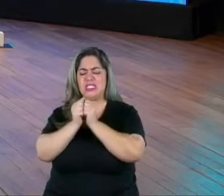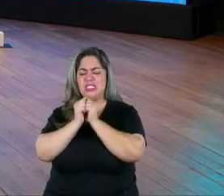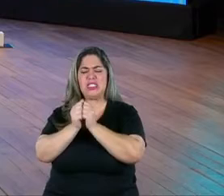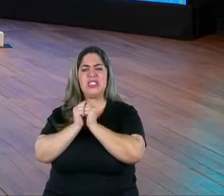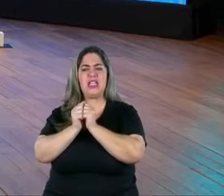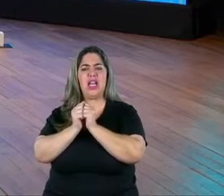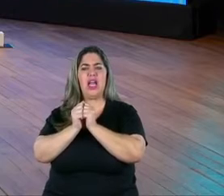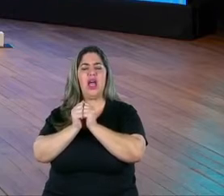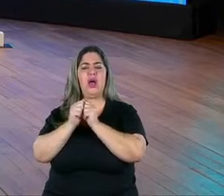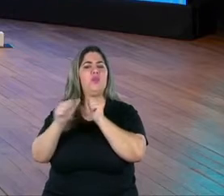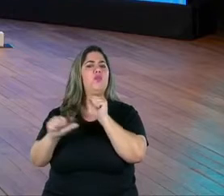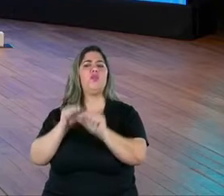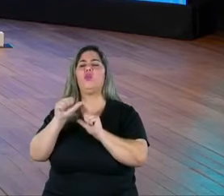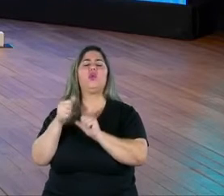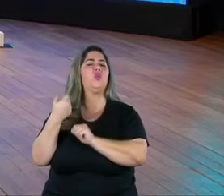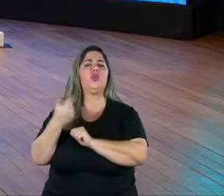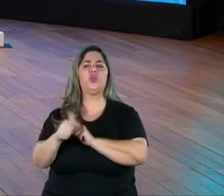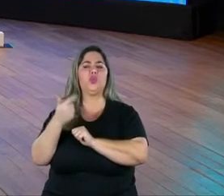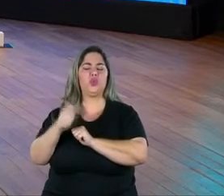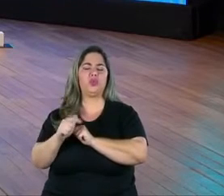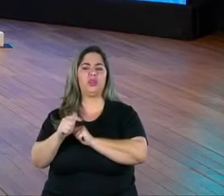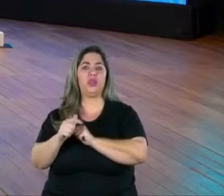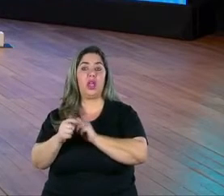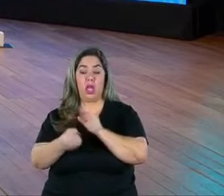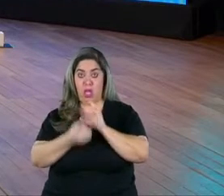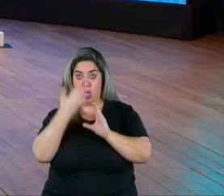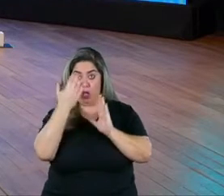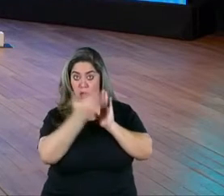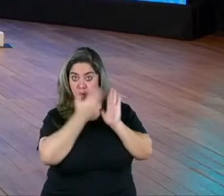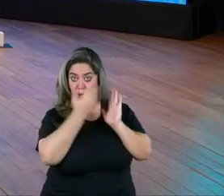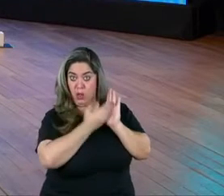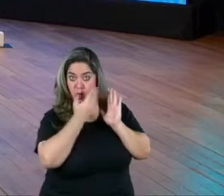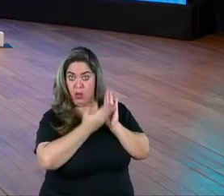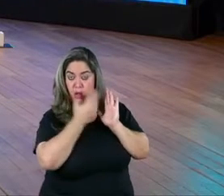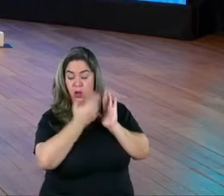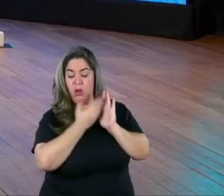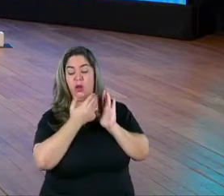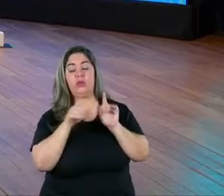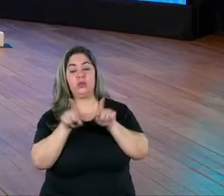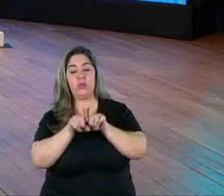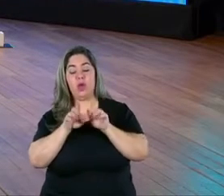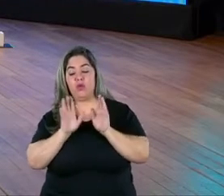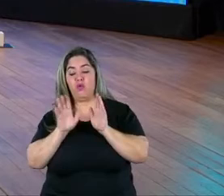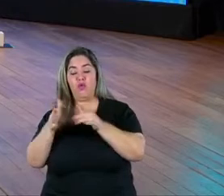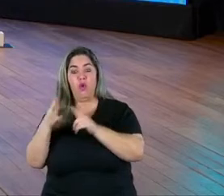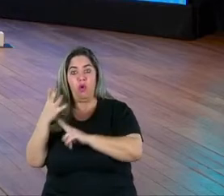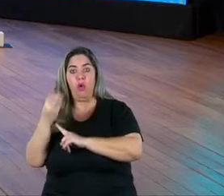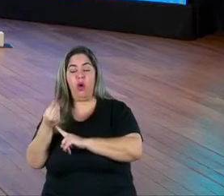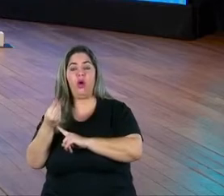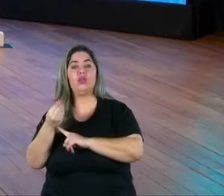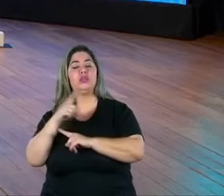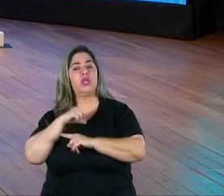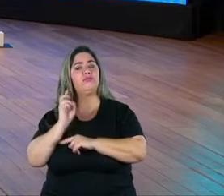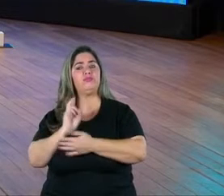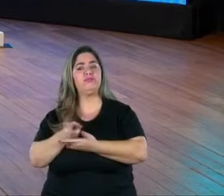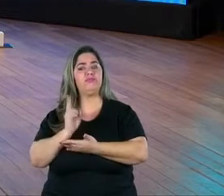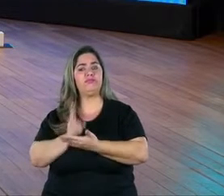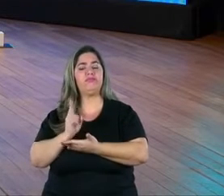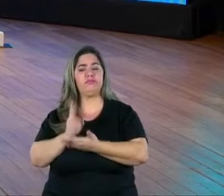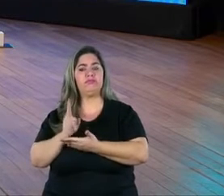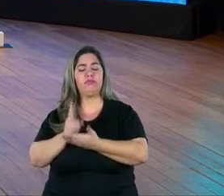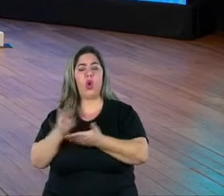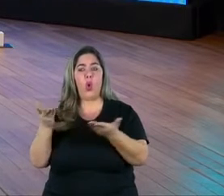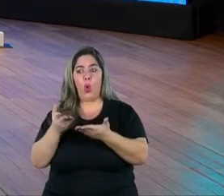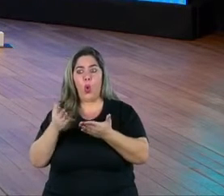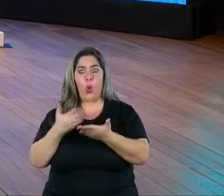irreversível. A tradutibilidade da obra para performances artísticas é uma constante da obra. Hoje nós começamos assim,